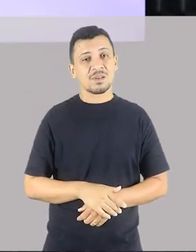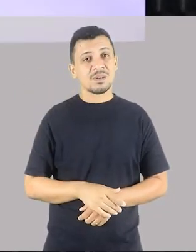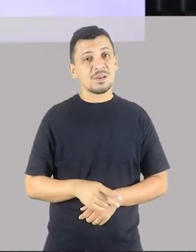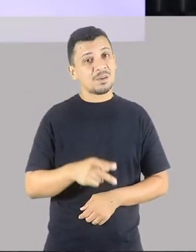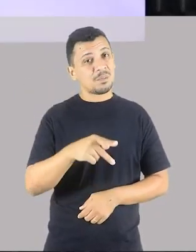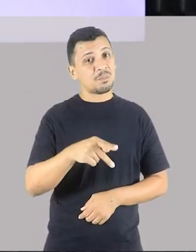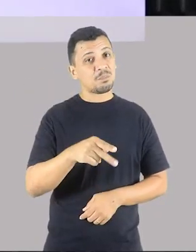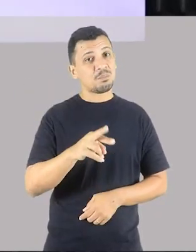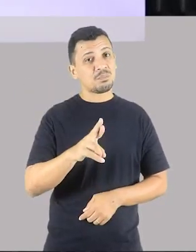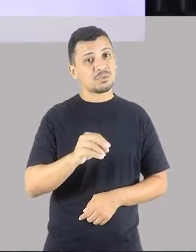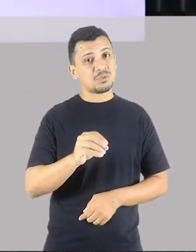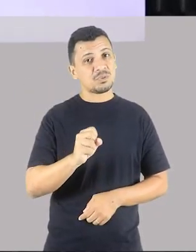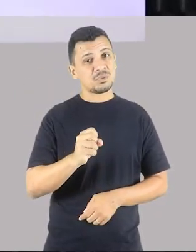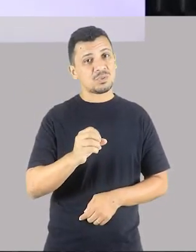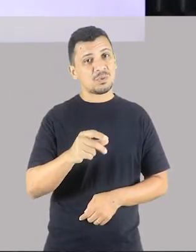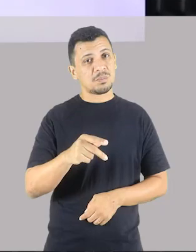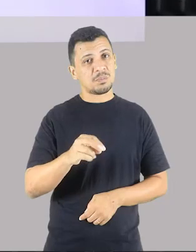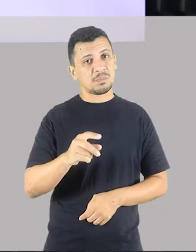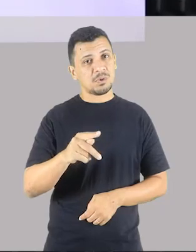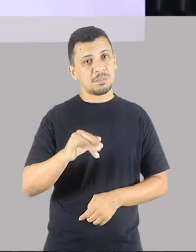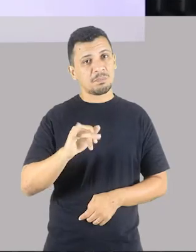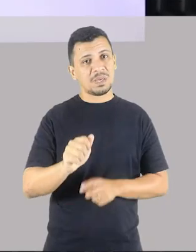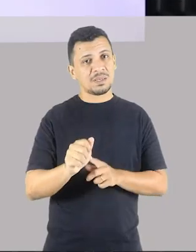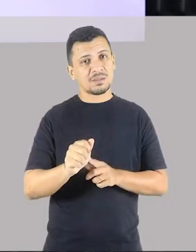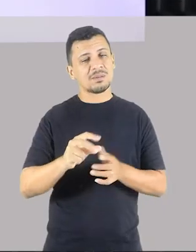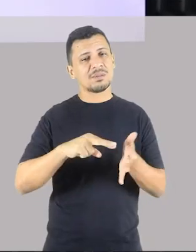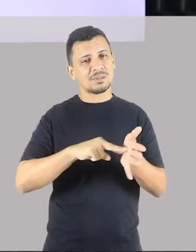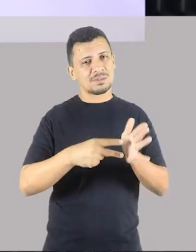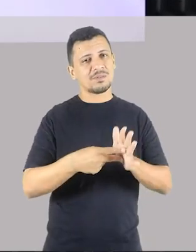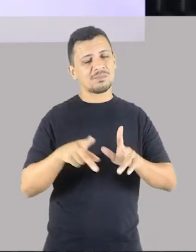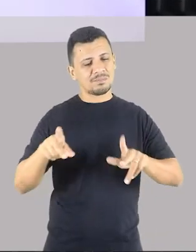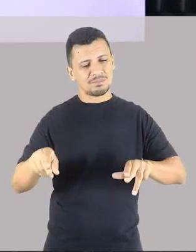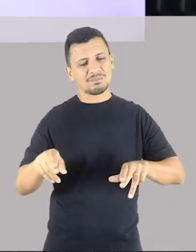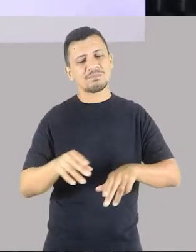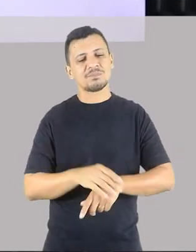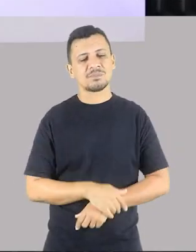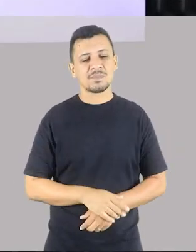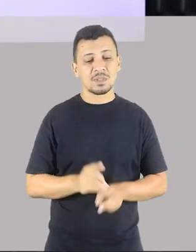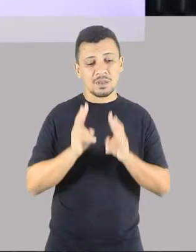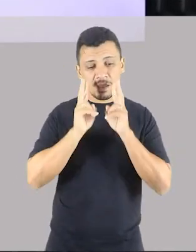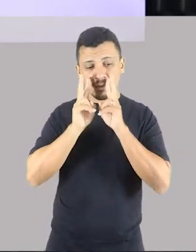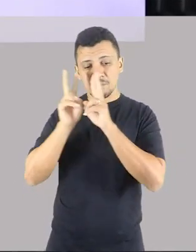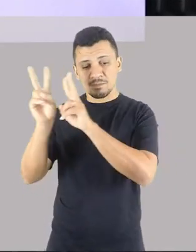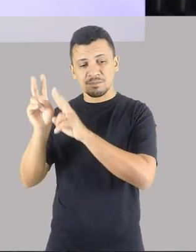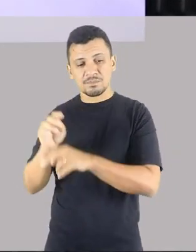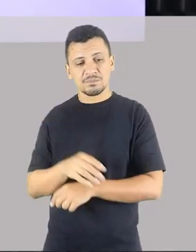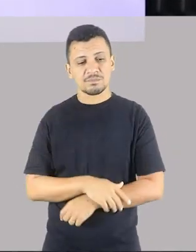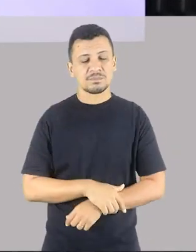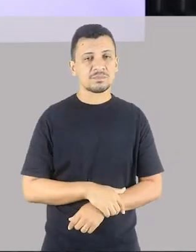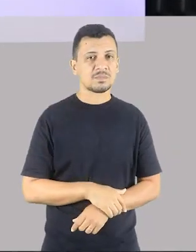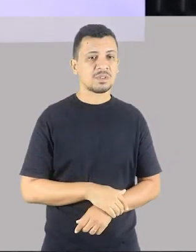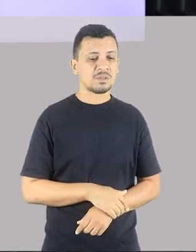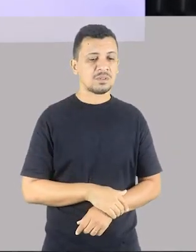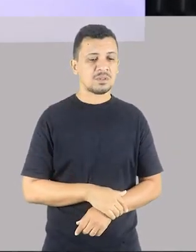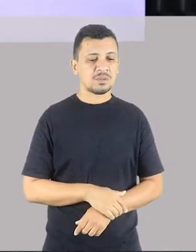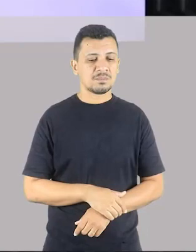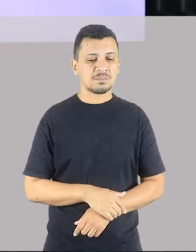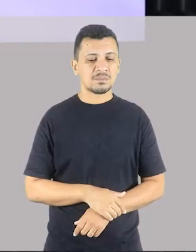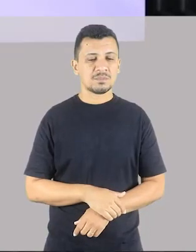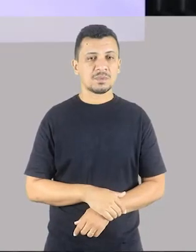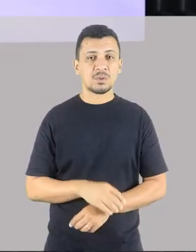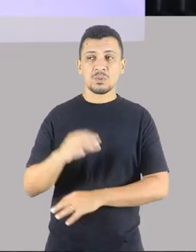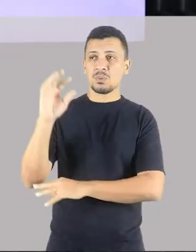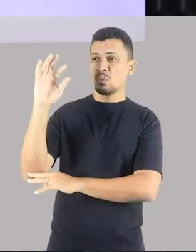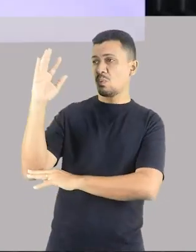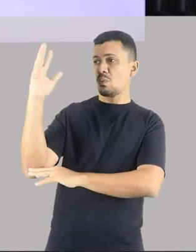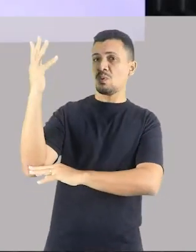prosopopeia também é a mesma coisa, tá certo? Então, observem o exemplo. Quando se diz o